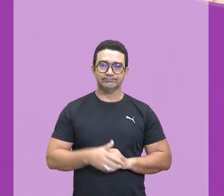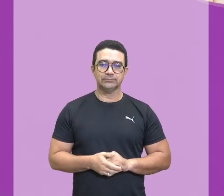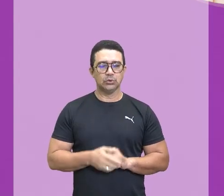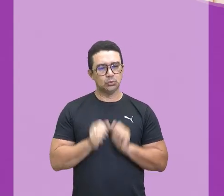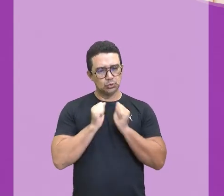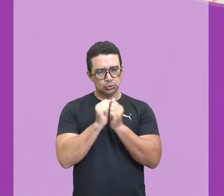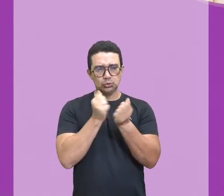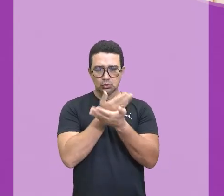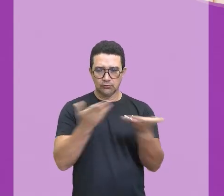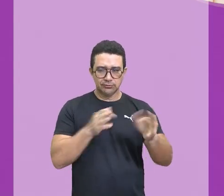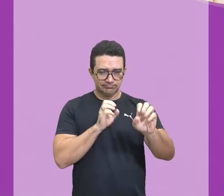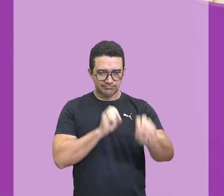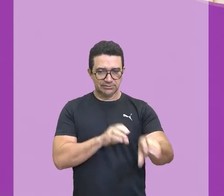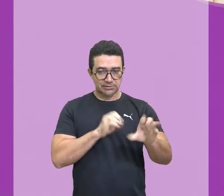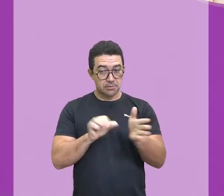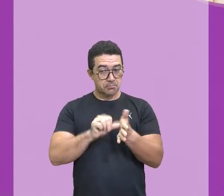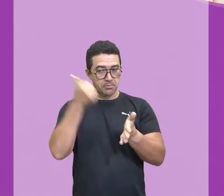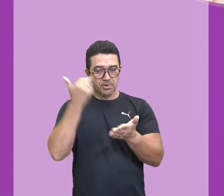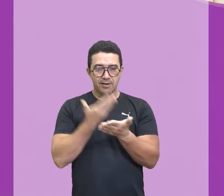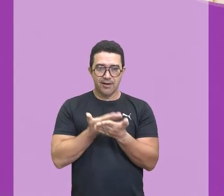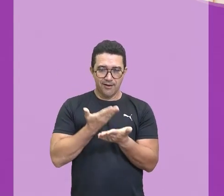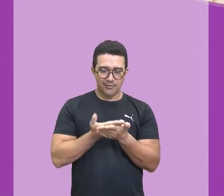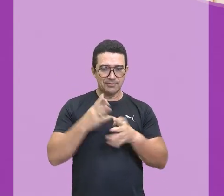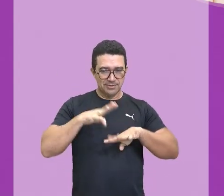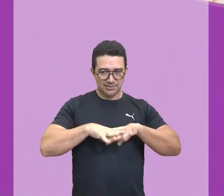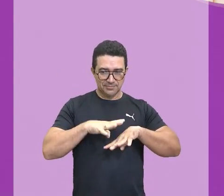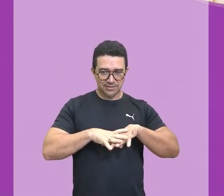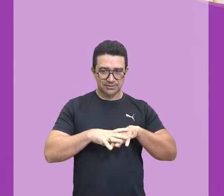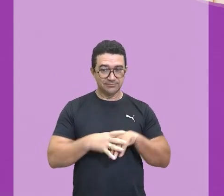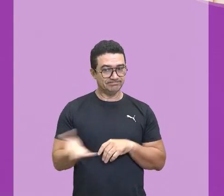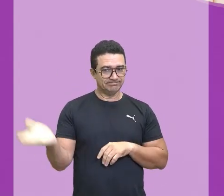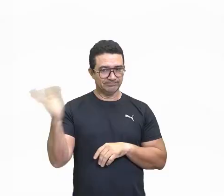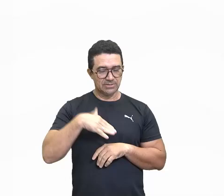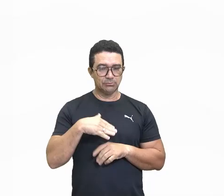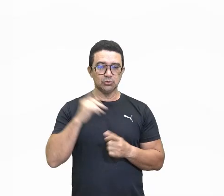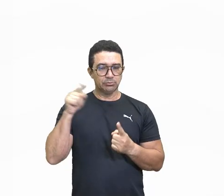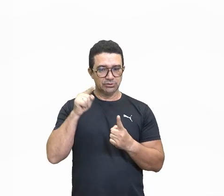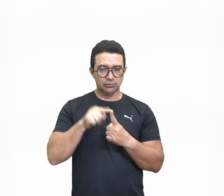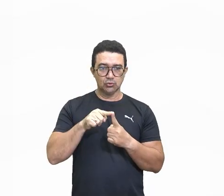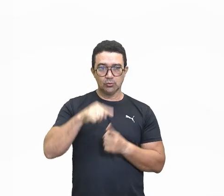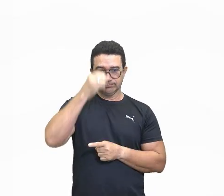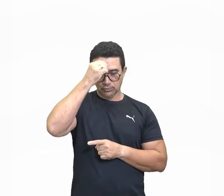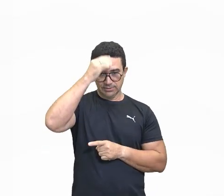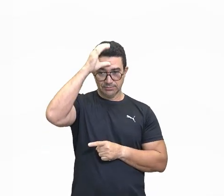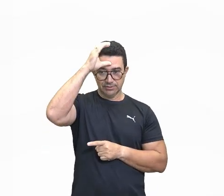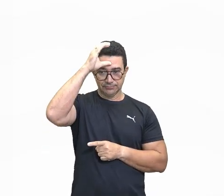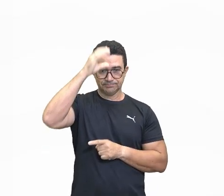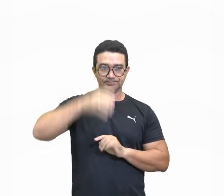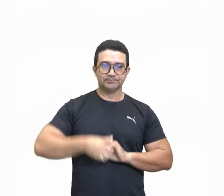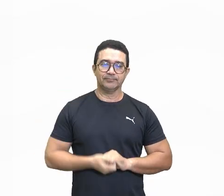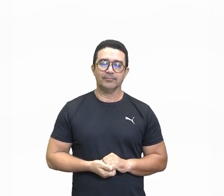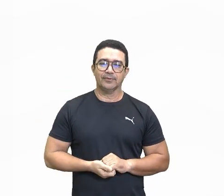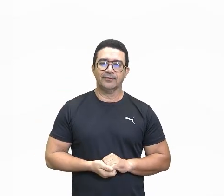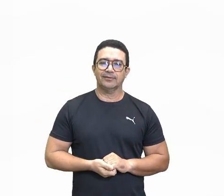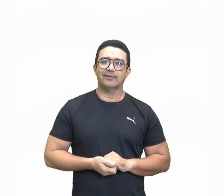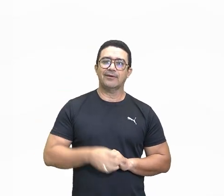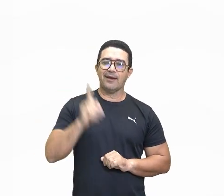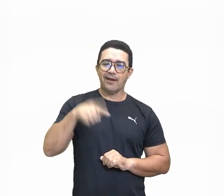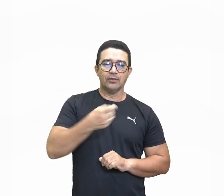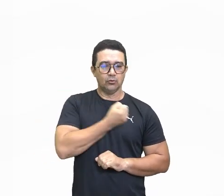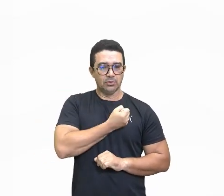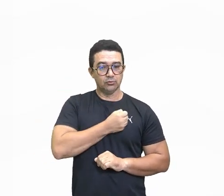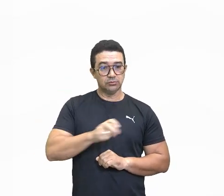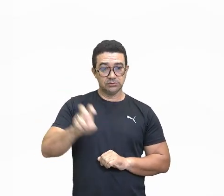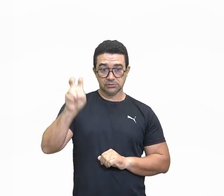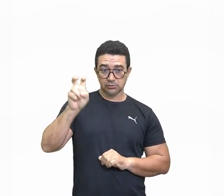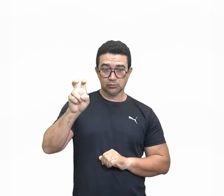estarei ministrando essa primeira aula com vocês. Então vamos ao objeto de hoje? Observem que essa aula é a de número 5.